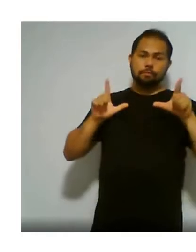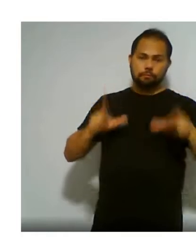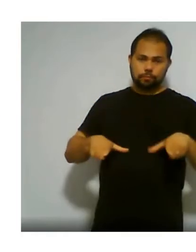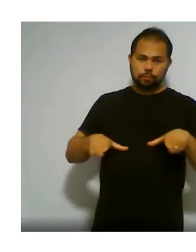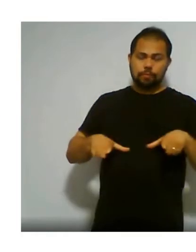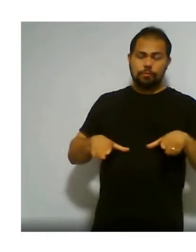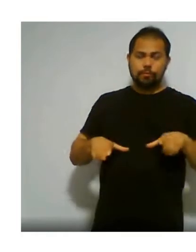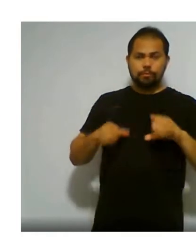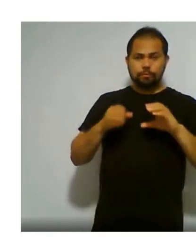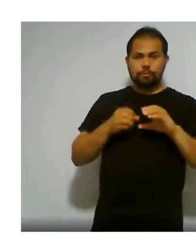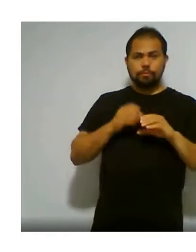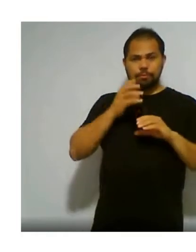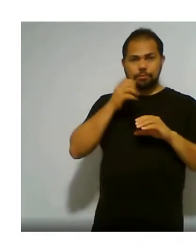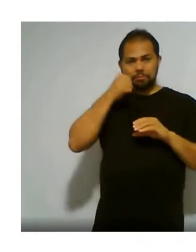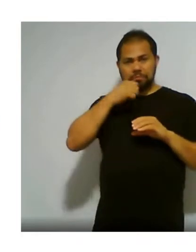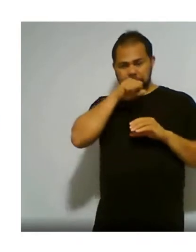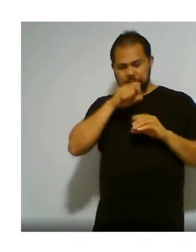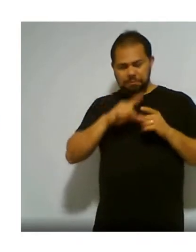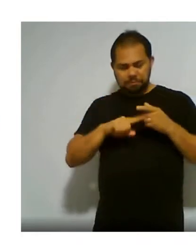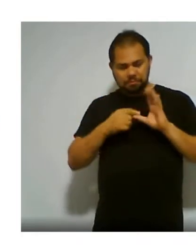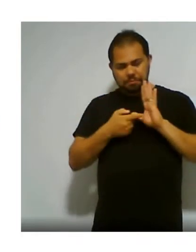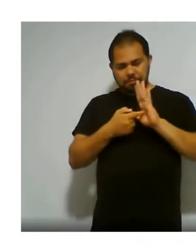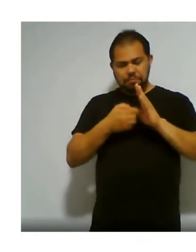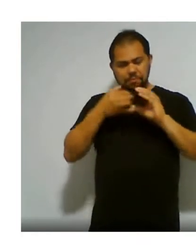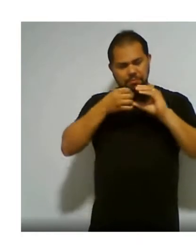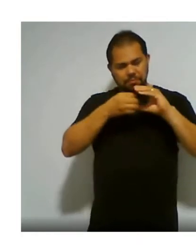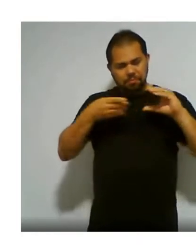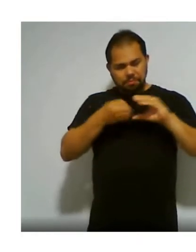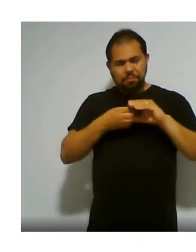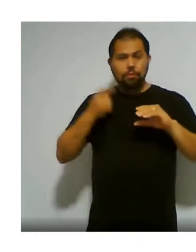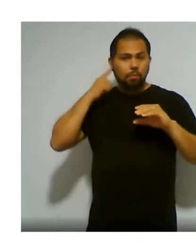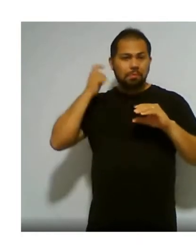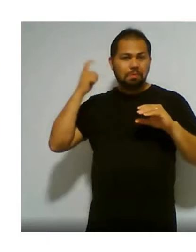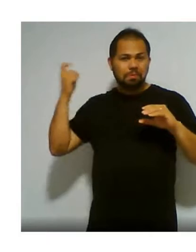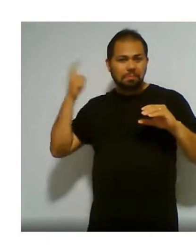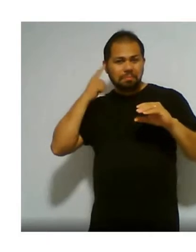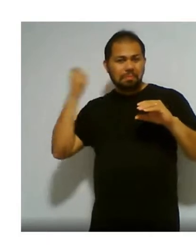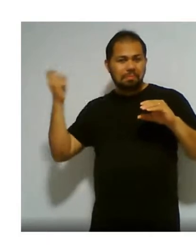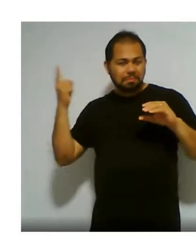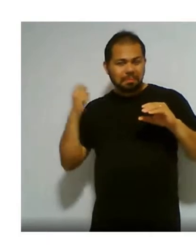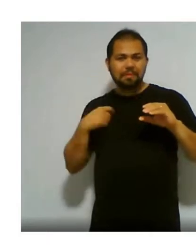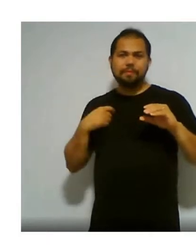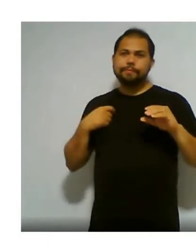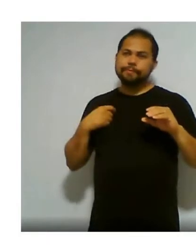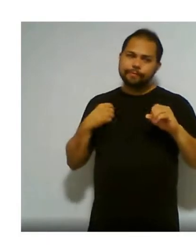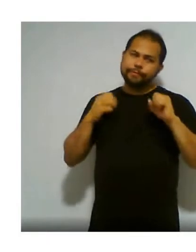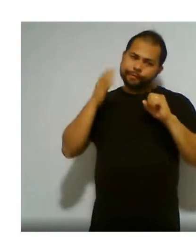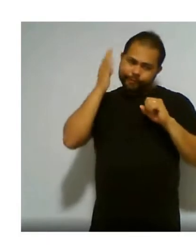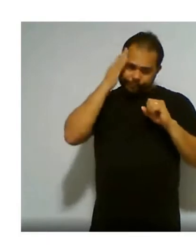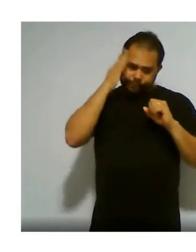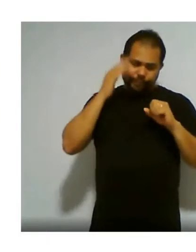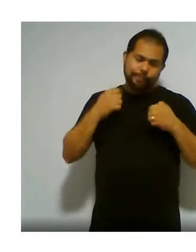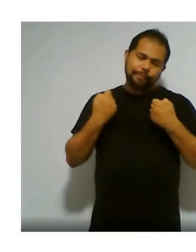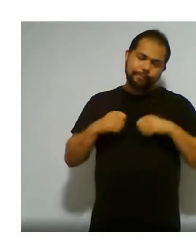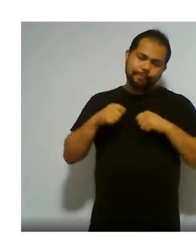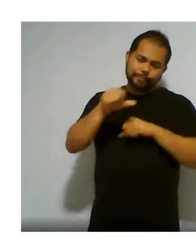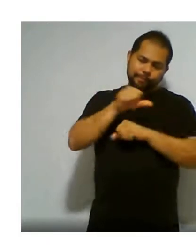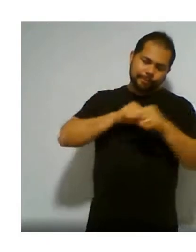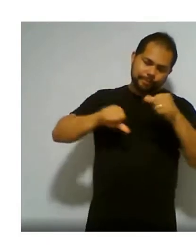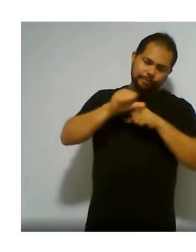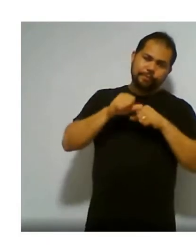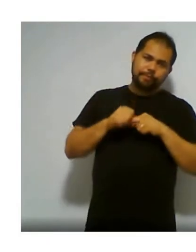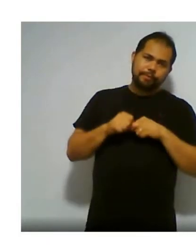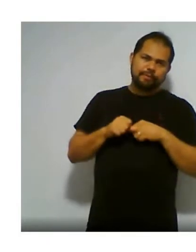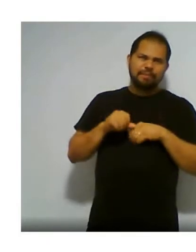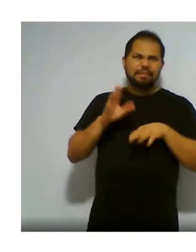né, perdendo hora ou algum tipo de bip, você já pode ir lá e trocar essa sua bateria. Custa na faixa de